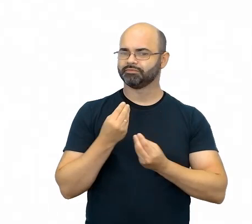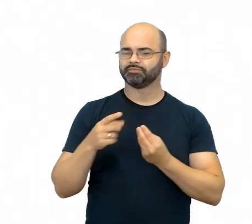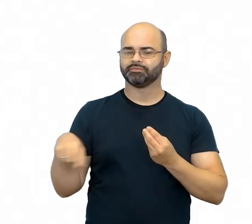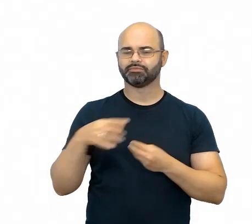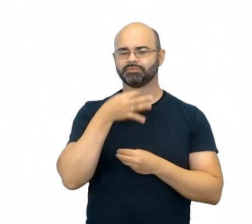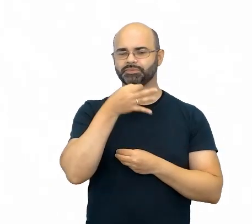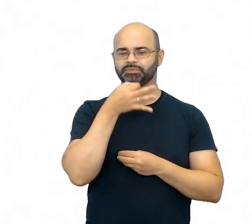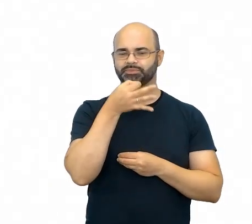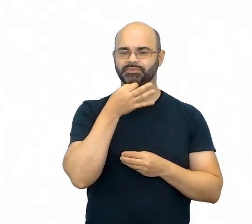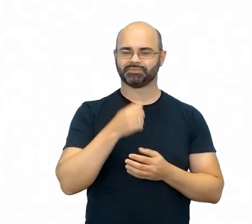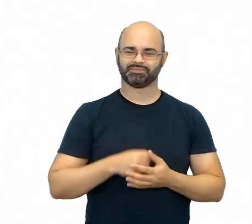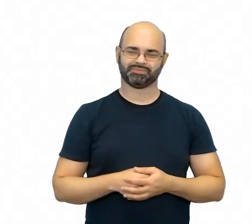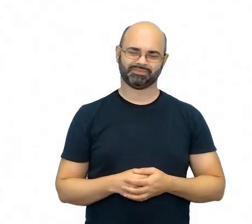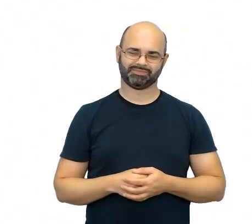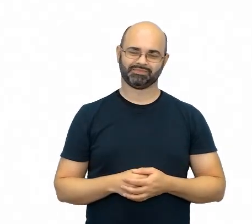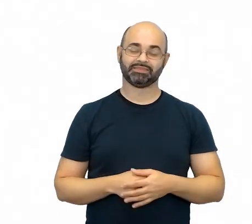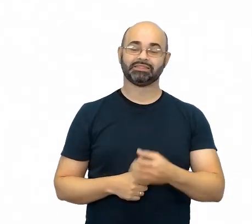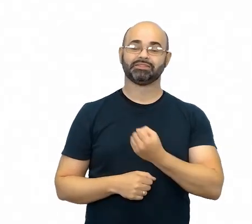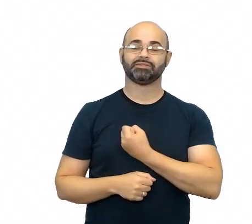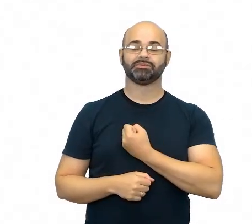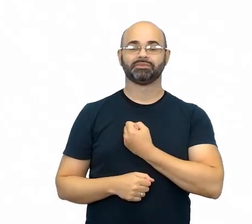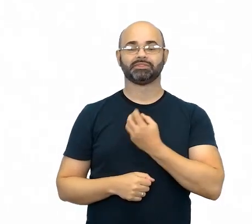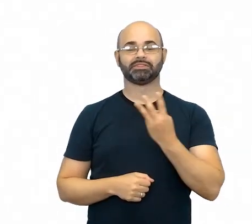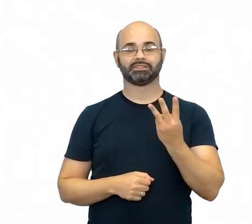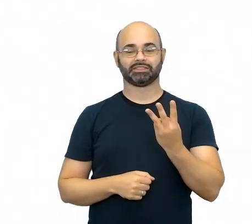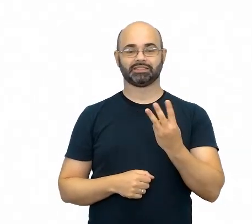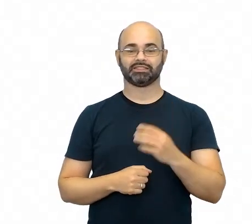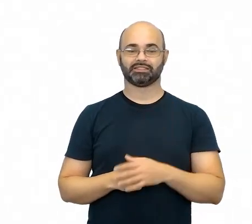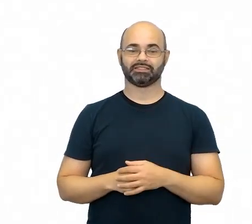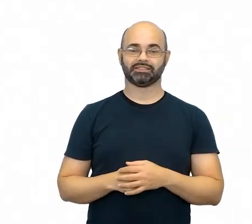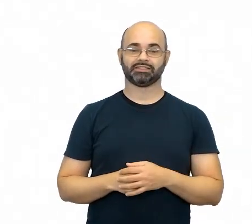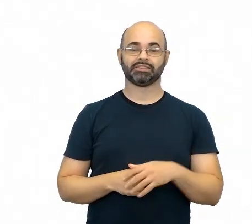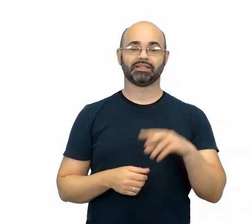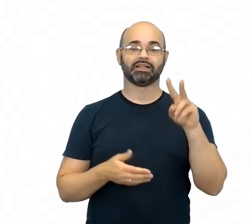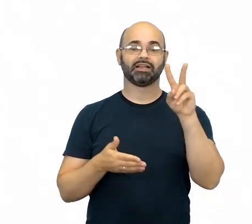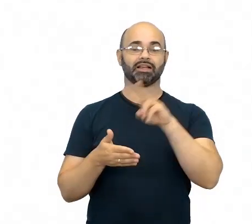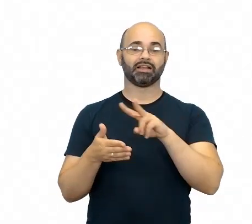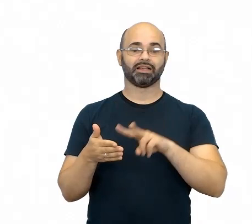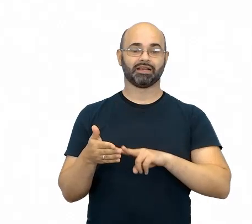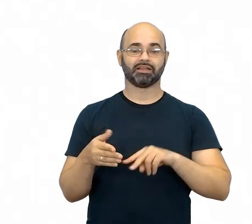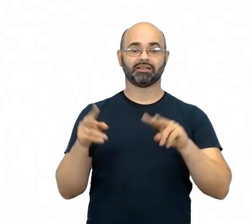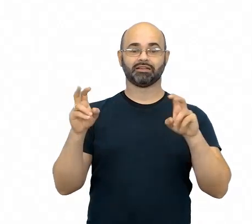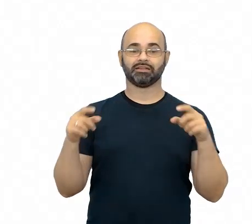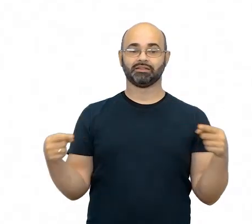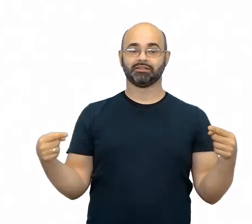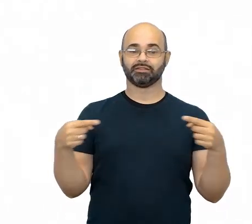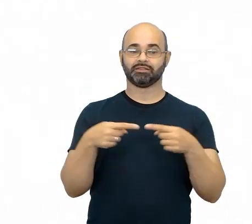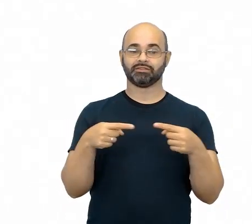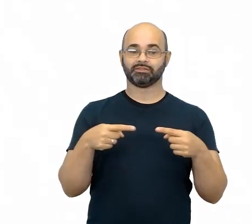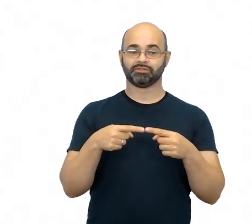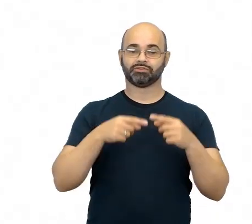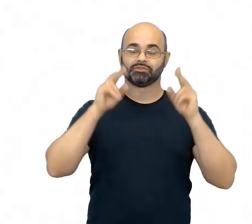Na 3, ler colaborativamente uma reportagem sobre a relação entre Halloween e o